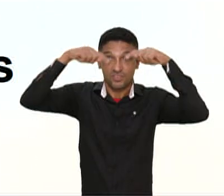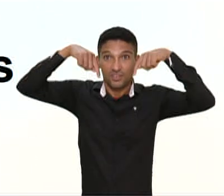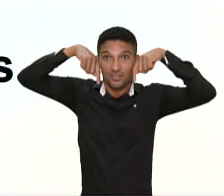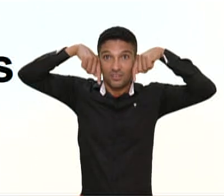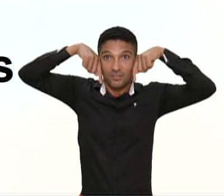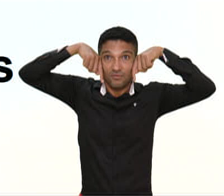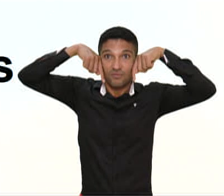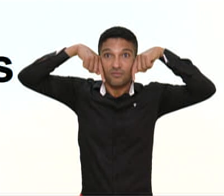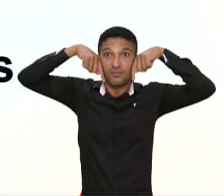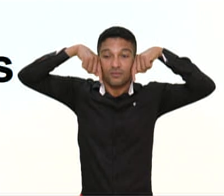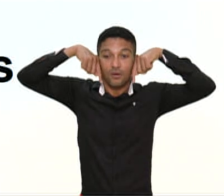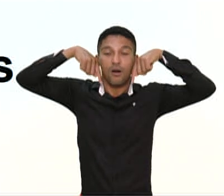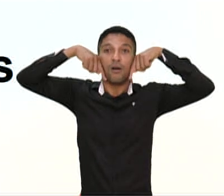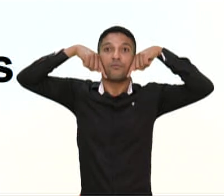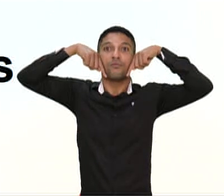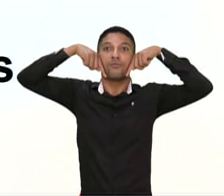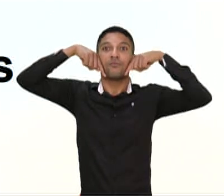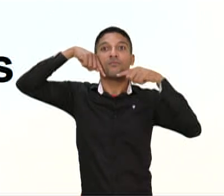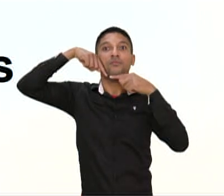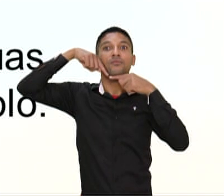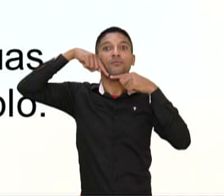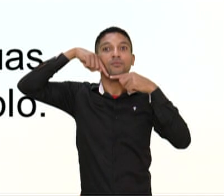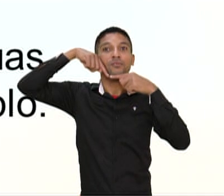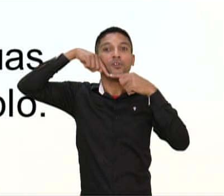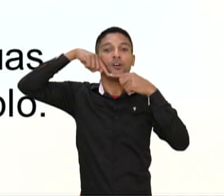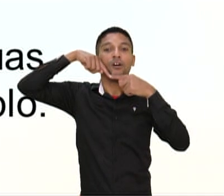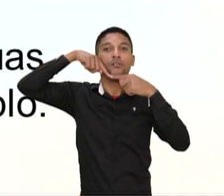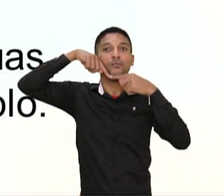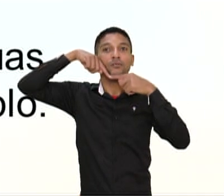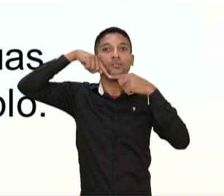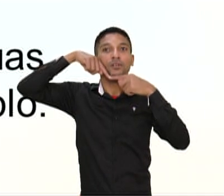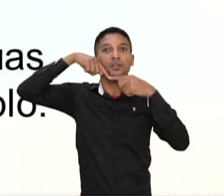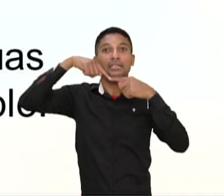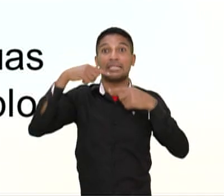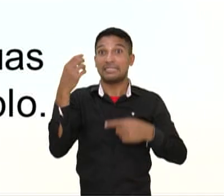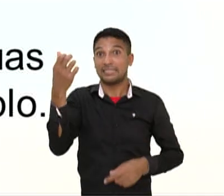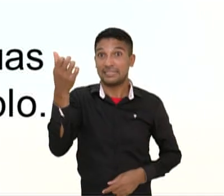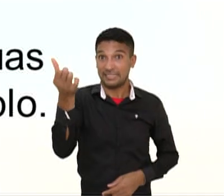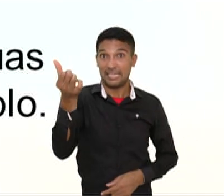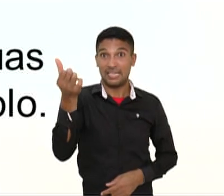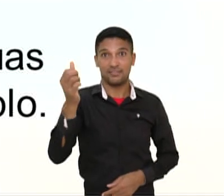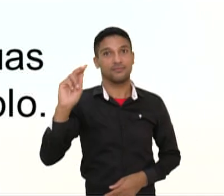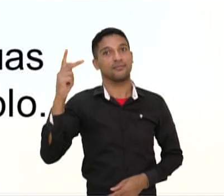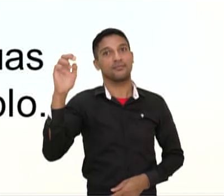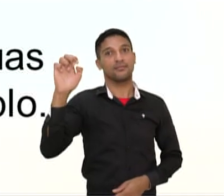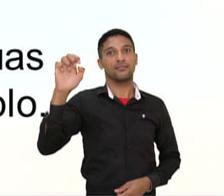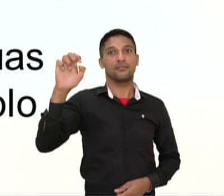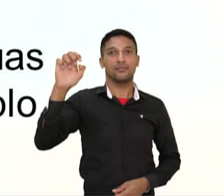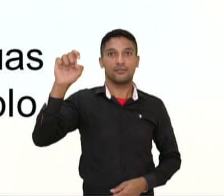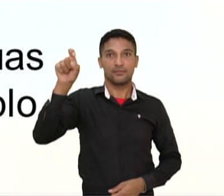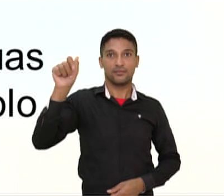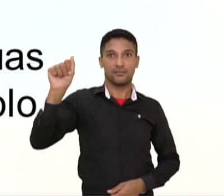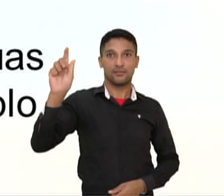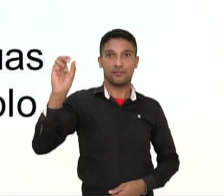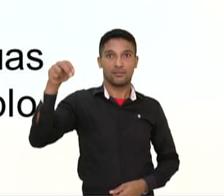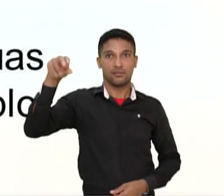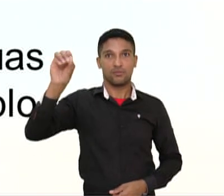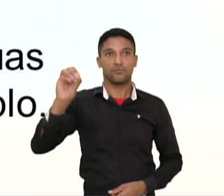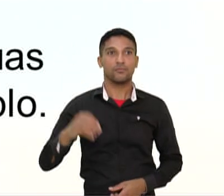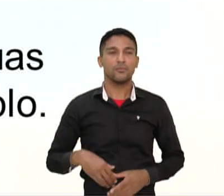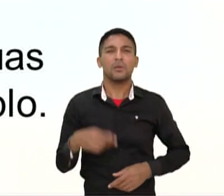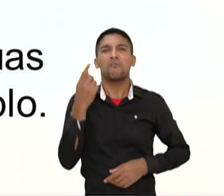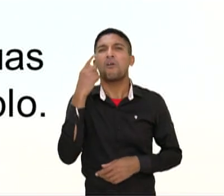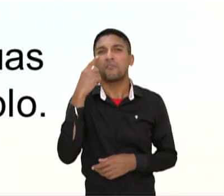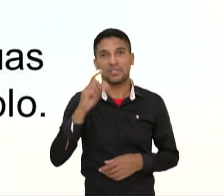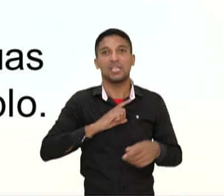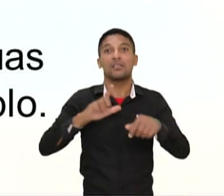verdade, um desenho não prova muita coisa, né? Então, vamos ver como é que é. O número de diagonais de um polígono